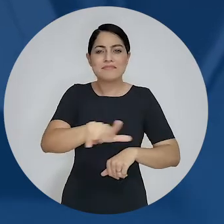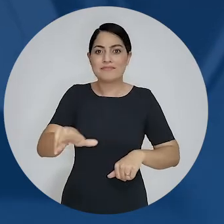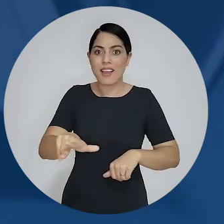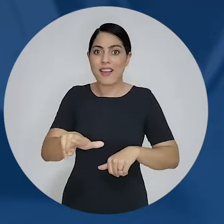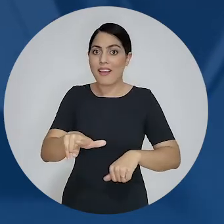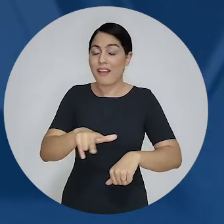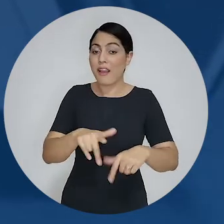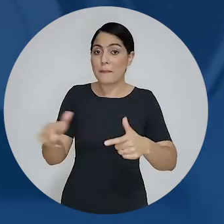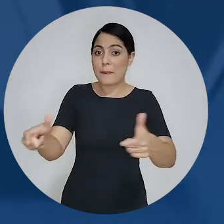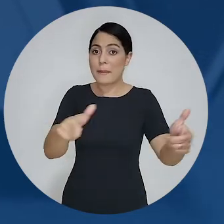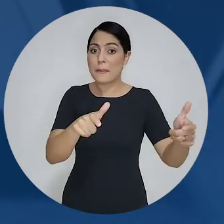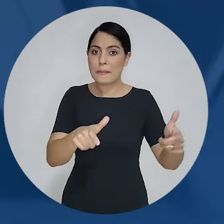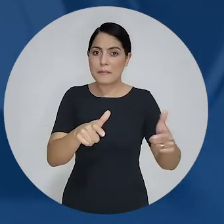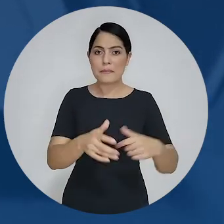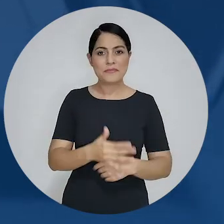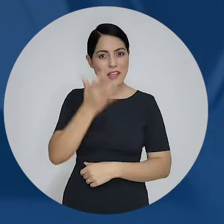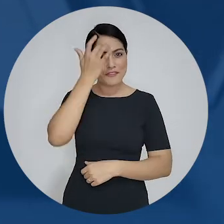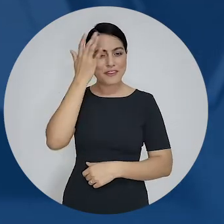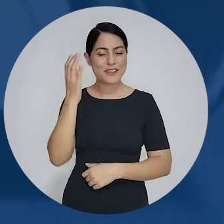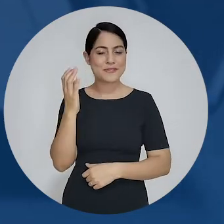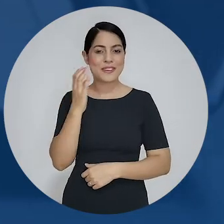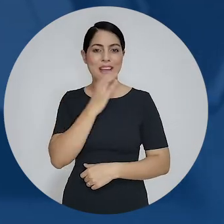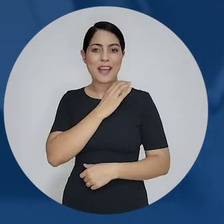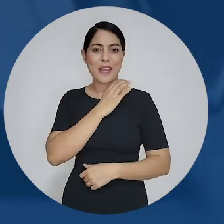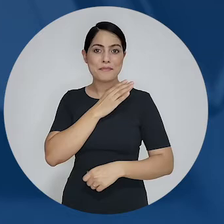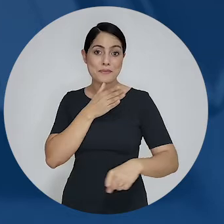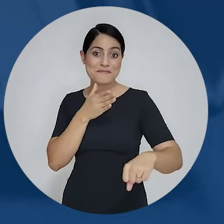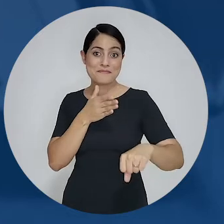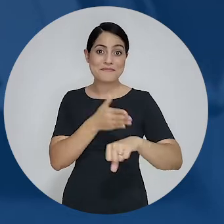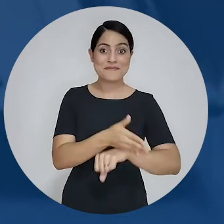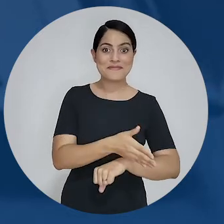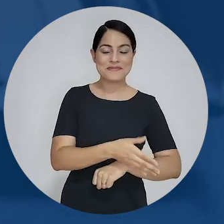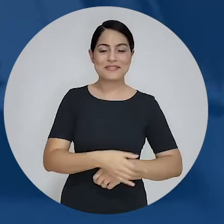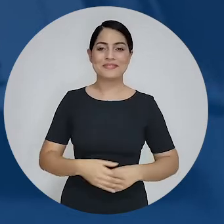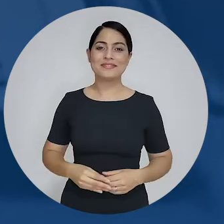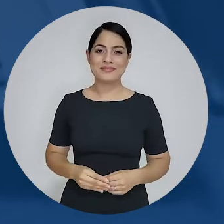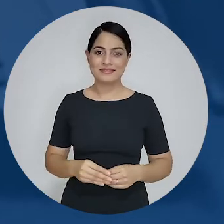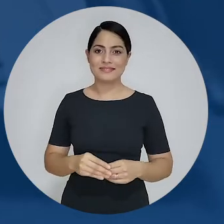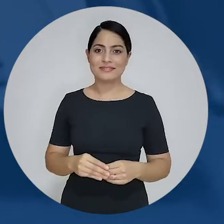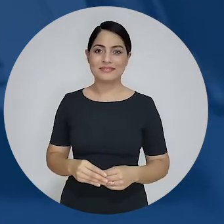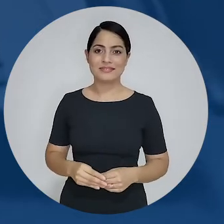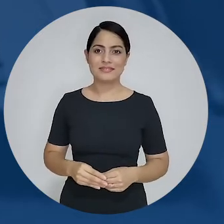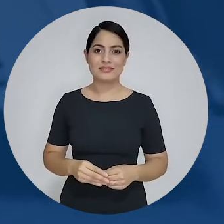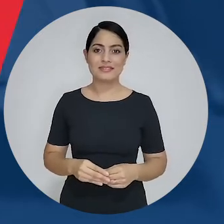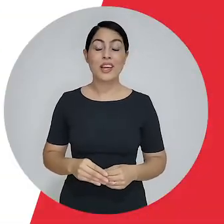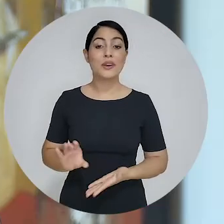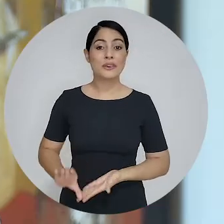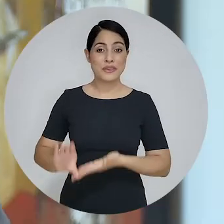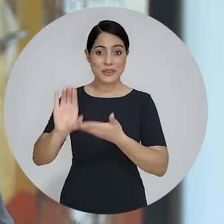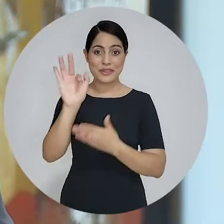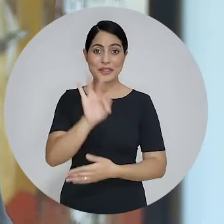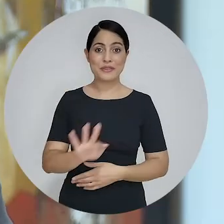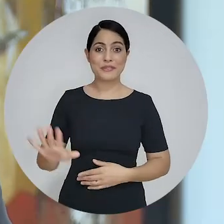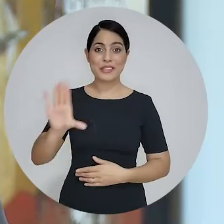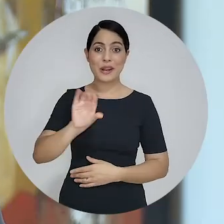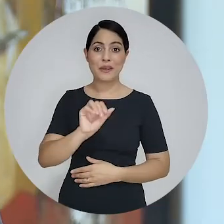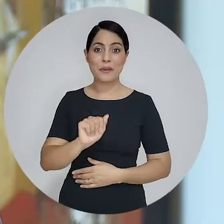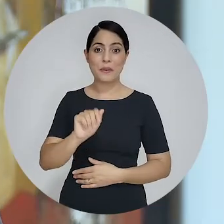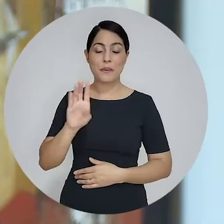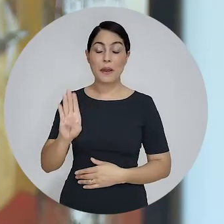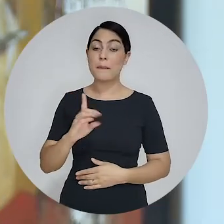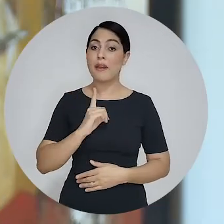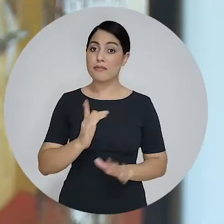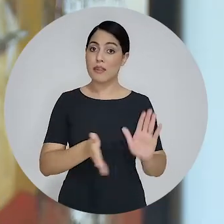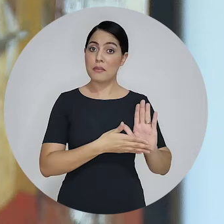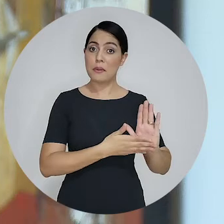e em qualquer lugar. É fácil, é rápido. Tudo isso na palma da sua mão. O Conselho Federal da